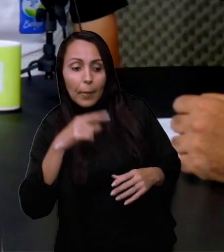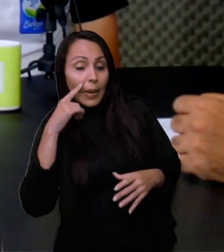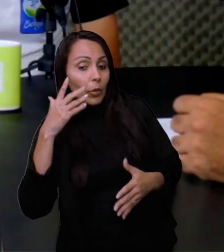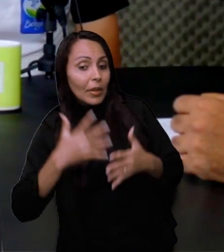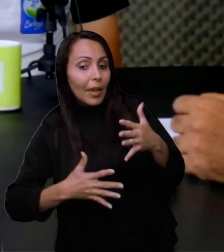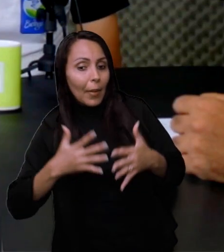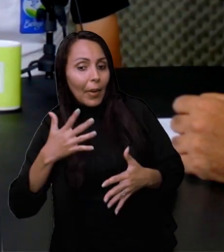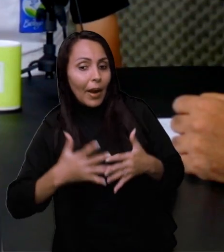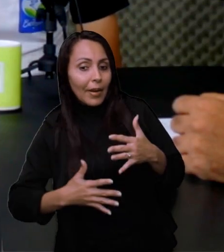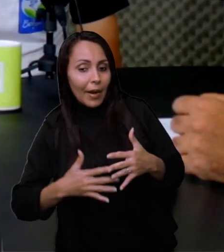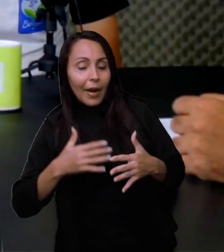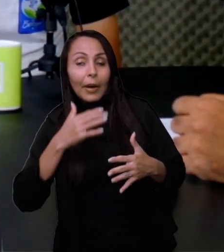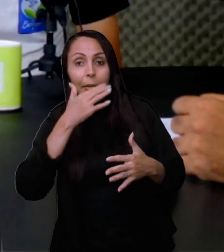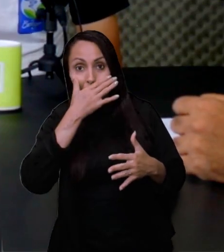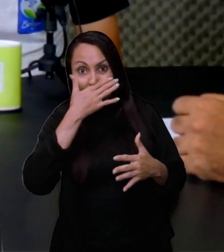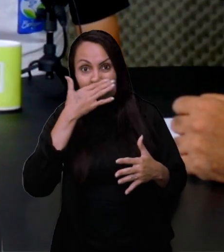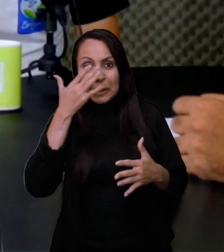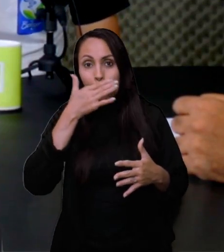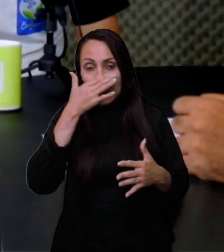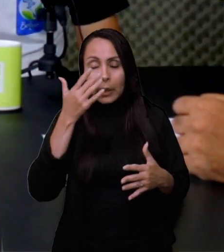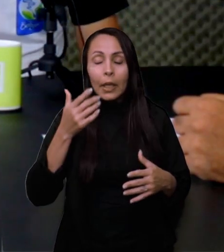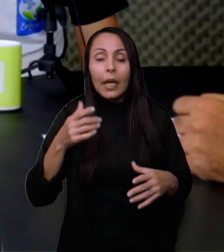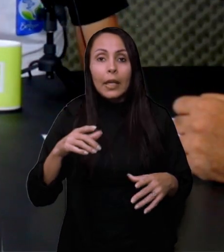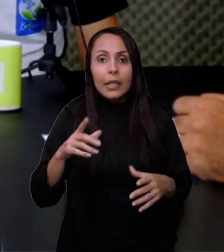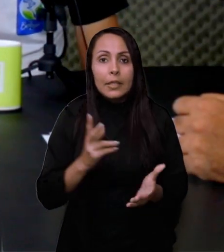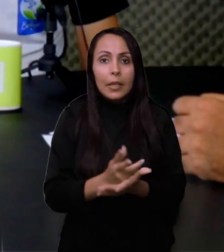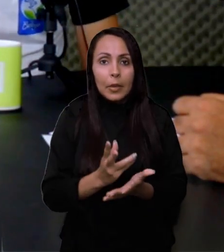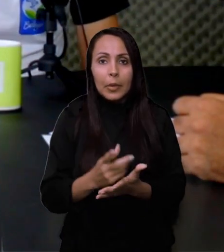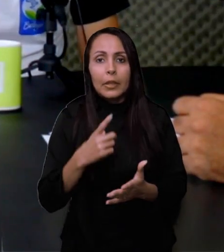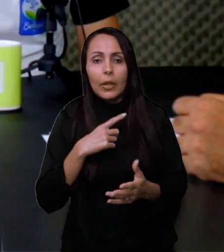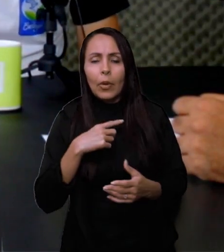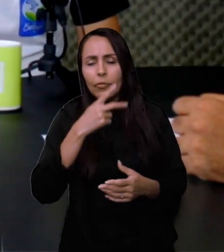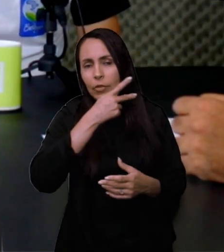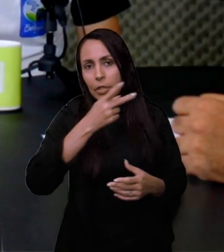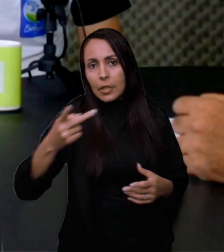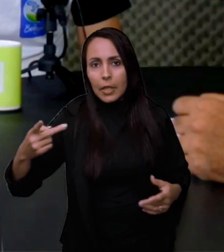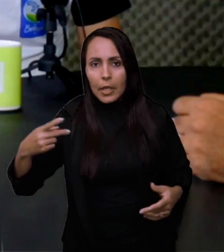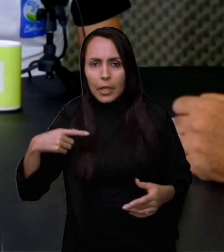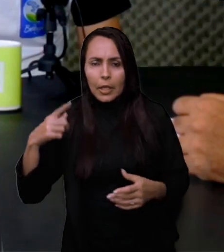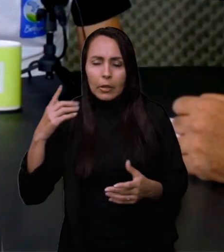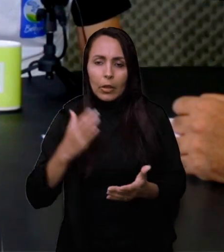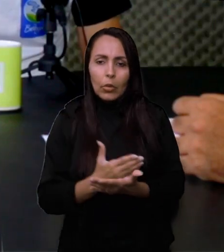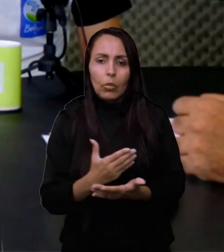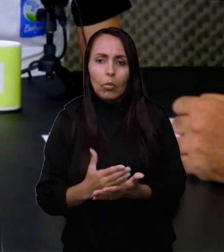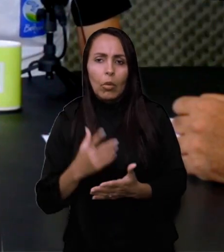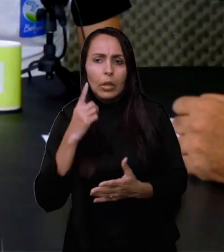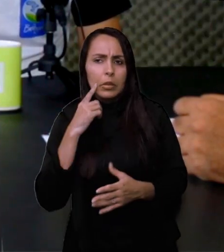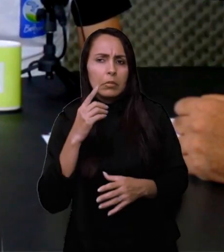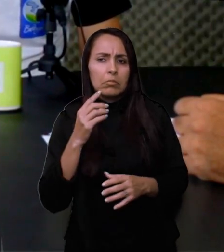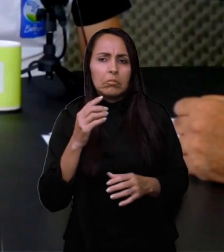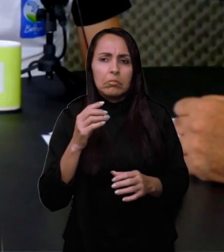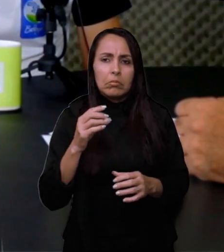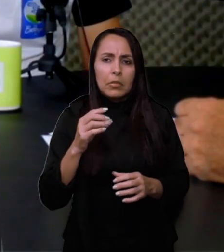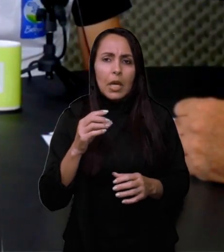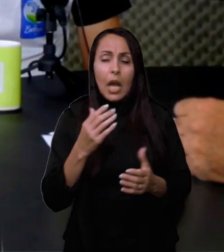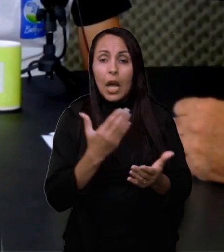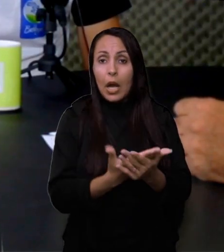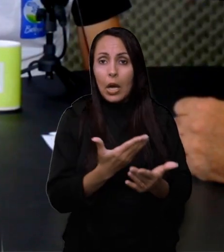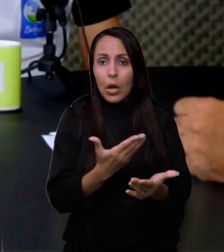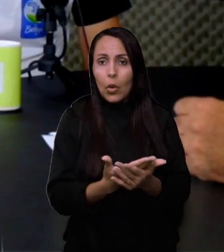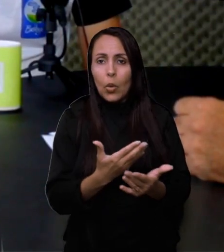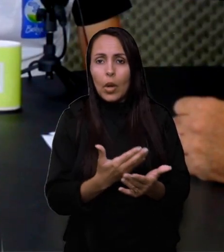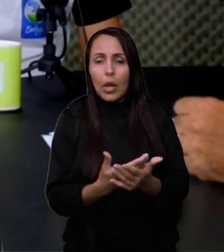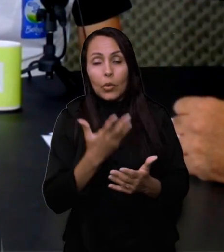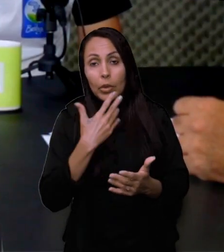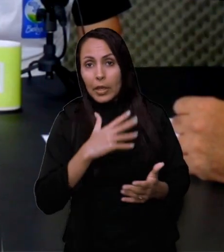as formigas. E sempre que tem alguma visita, alguma coisa, às vezes a gente faz algumas aulas com crianças da comunidade, né, de